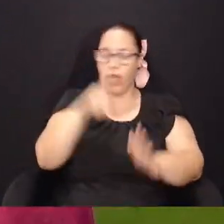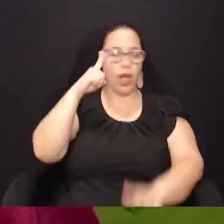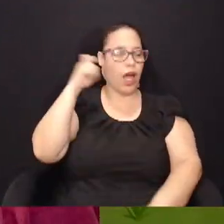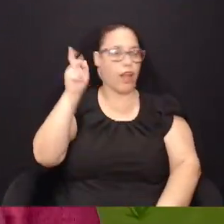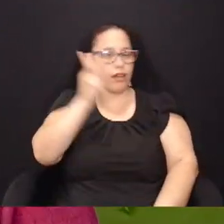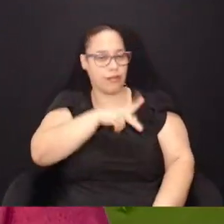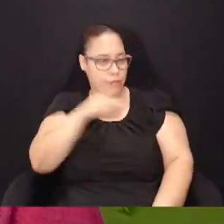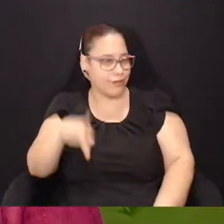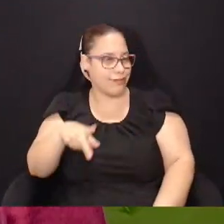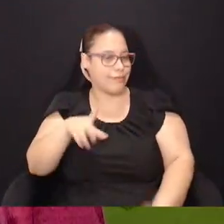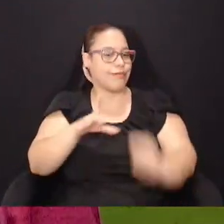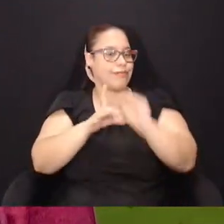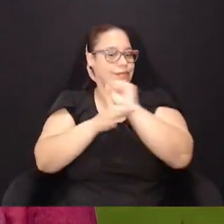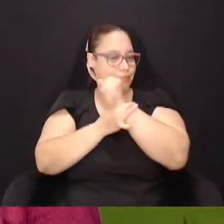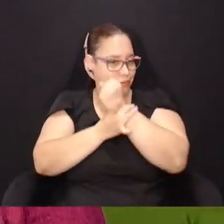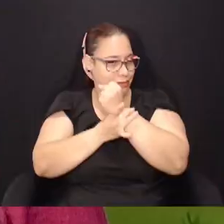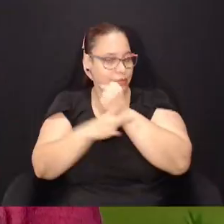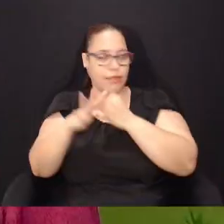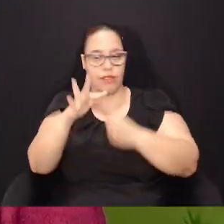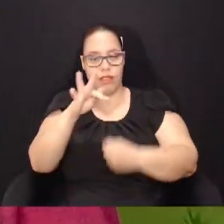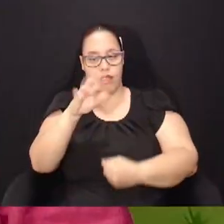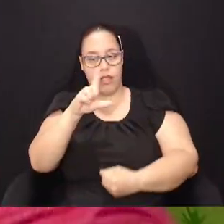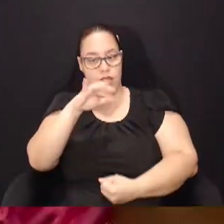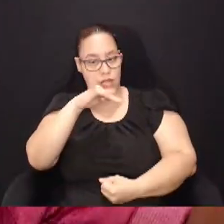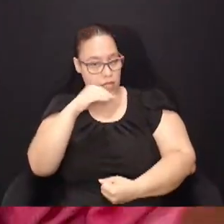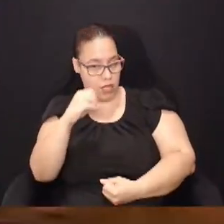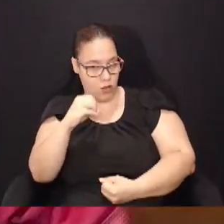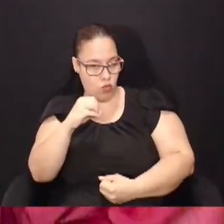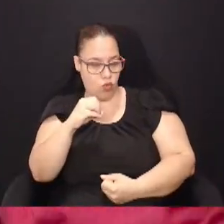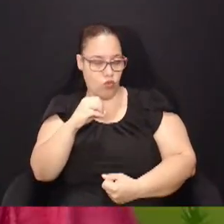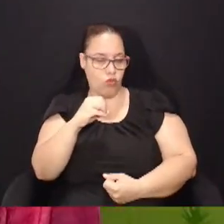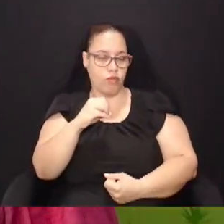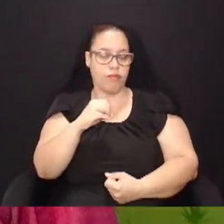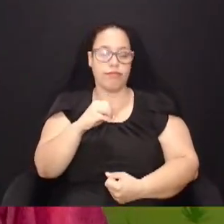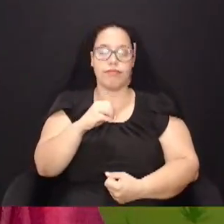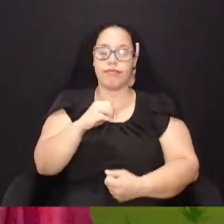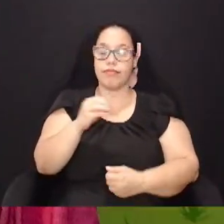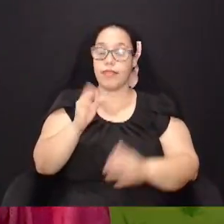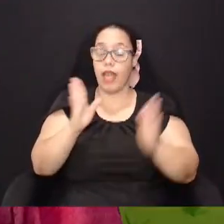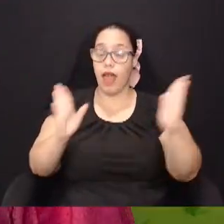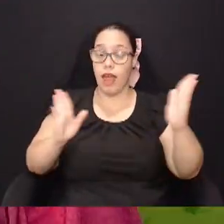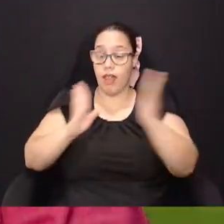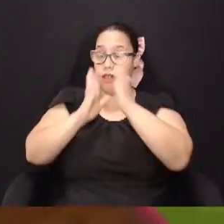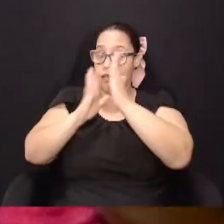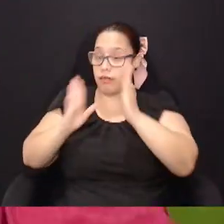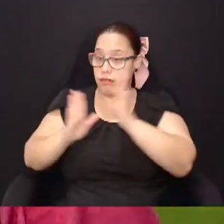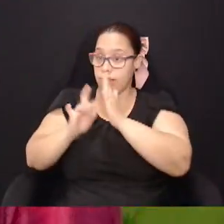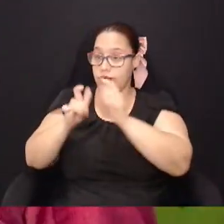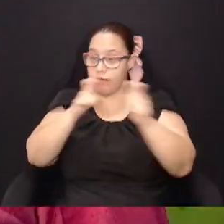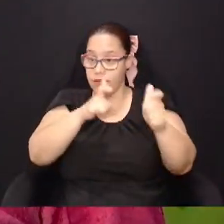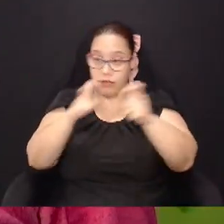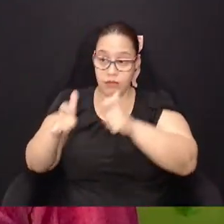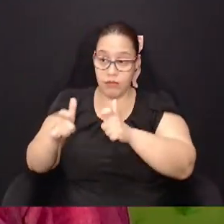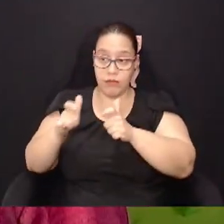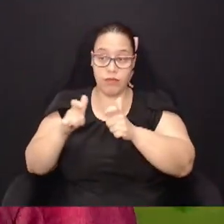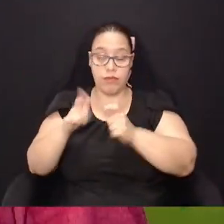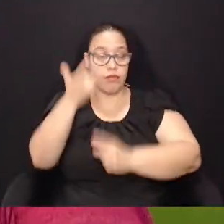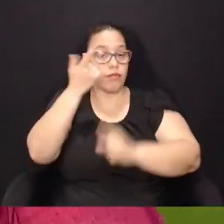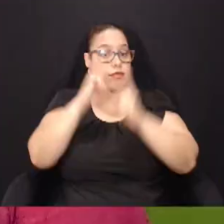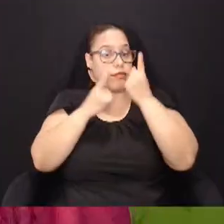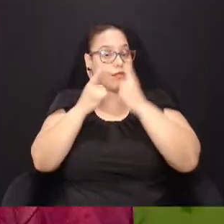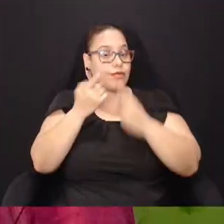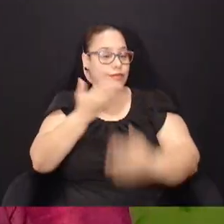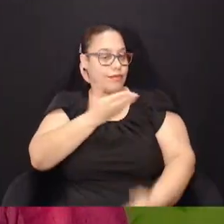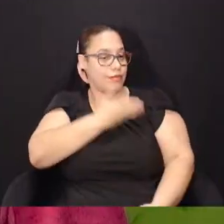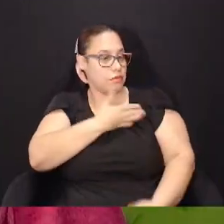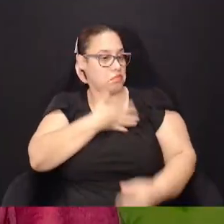que é Flávio Azevedo, um grande percussionista, que está à frente de vários outros blocos de carnaval e amigo aí da arte,